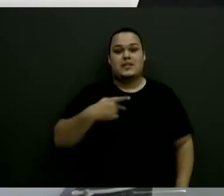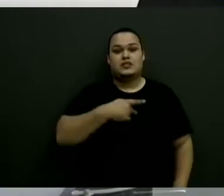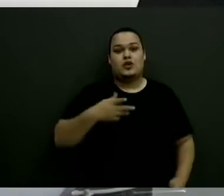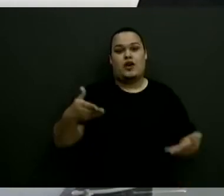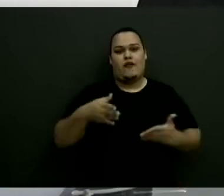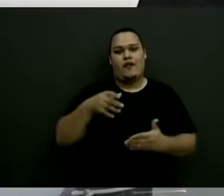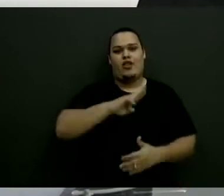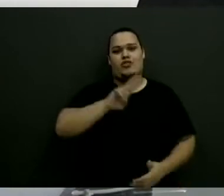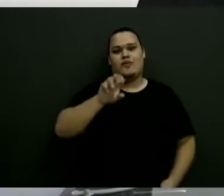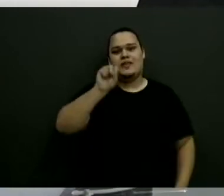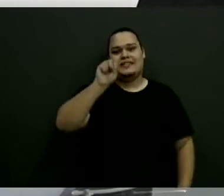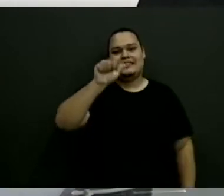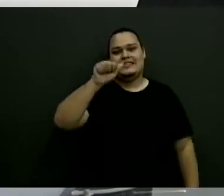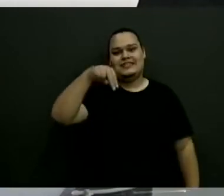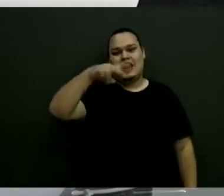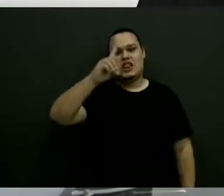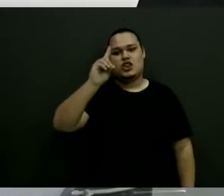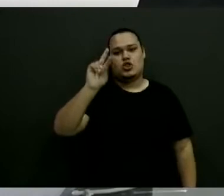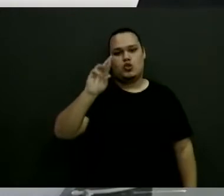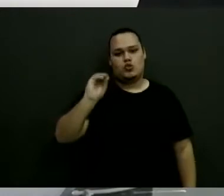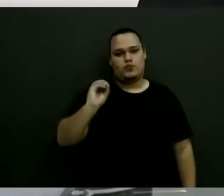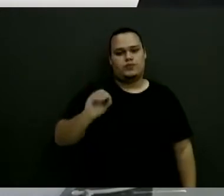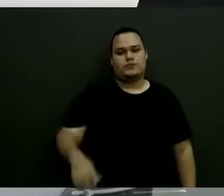Sandro. Abre teu áudio e faça a pergunta.